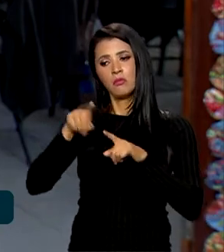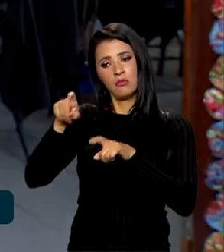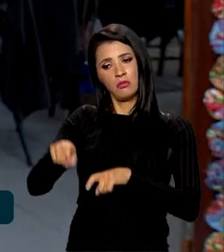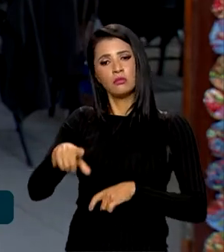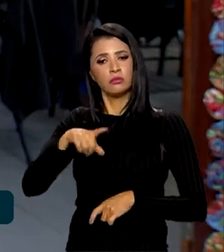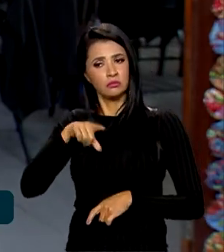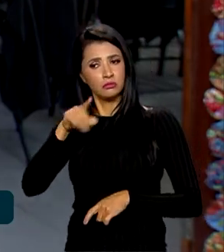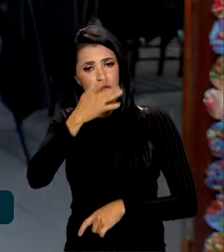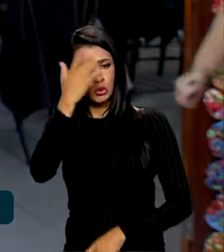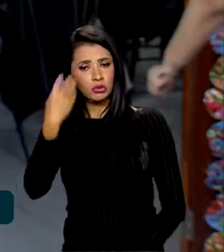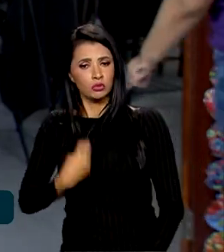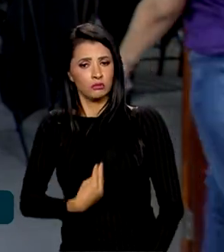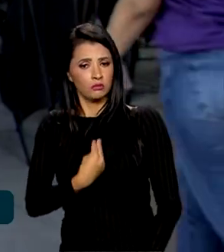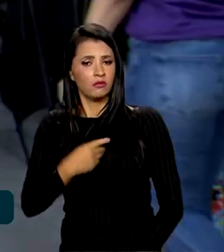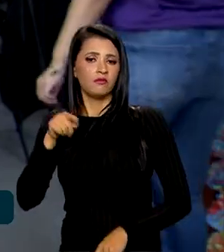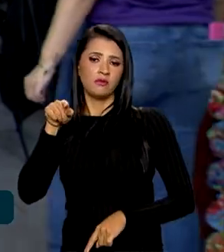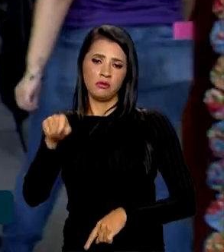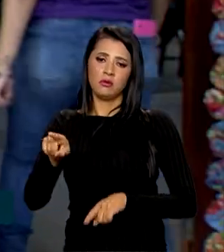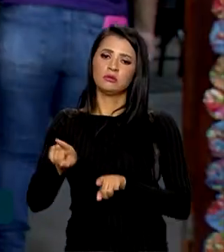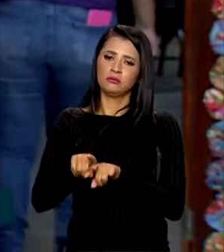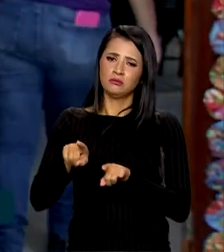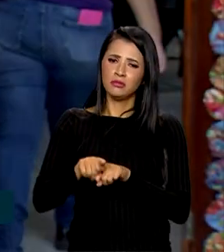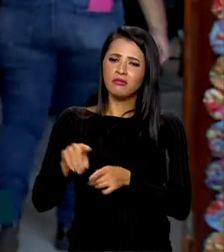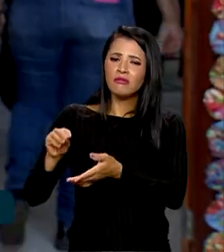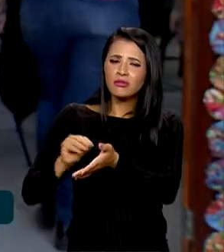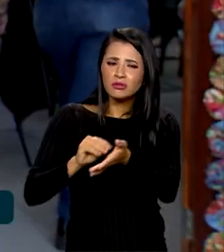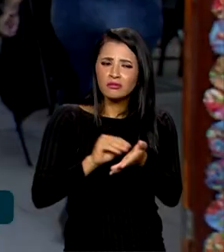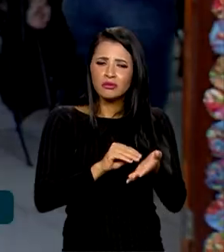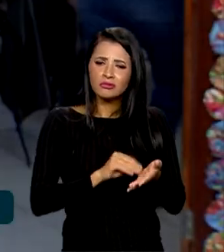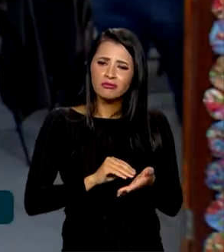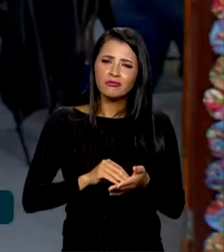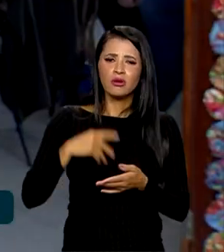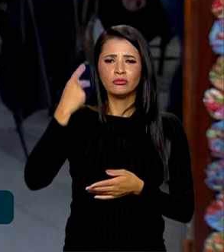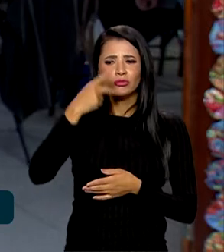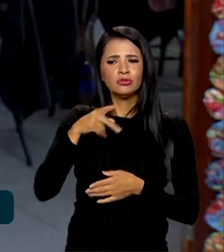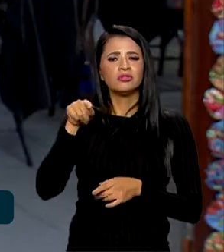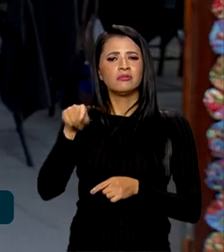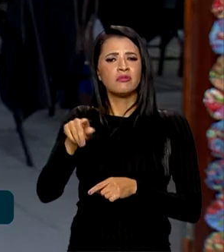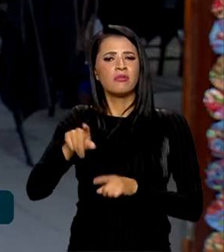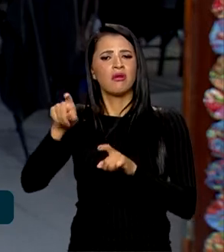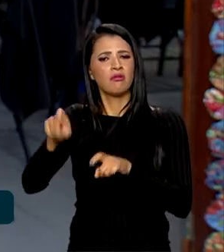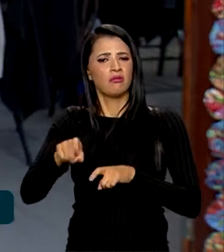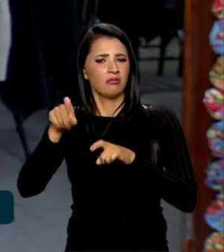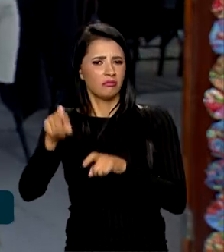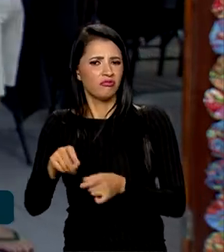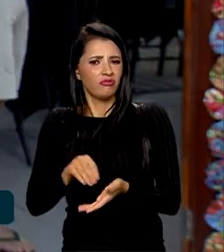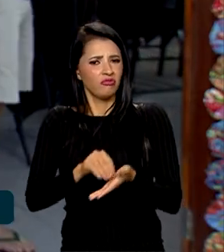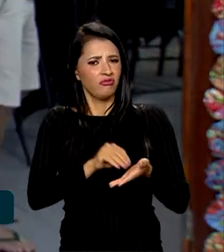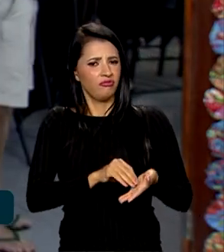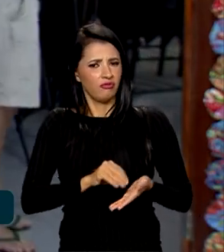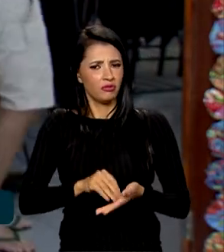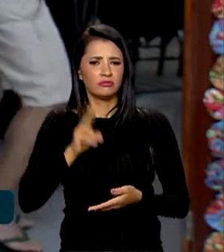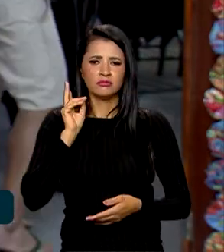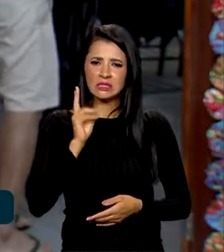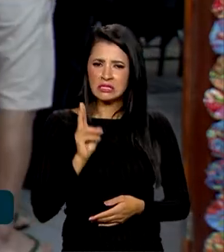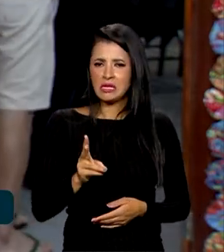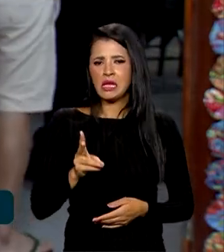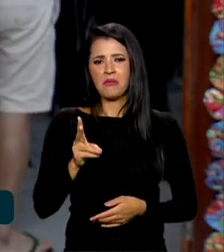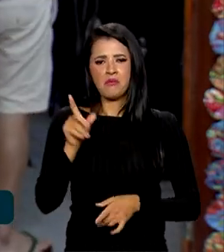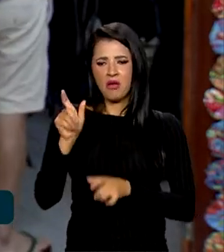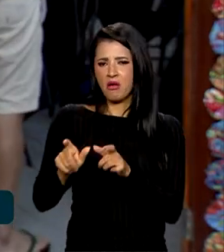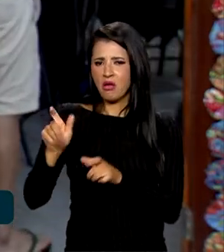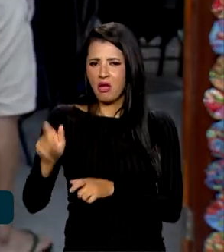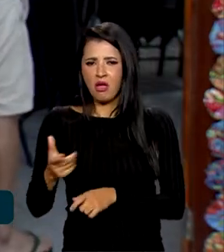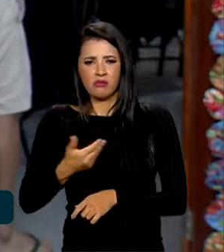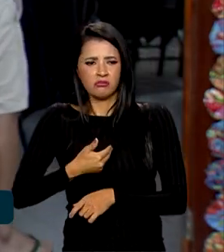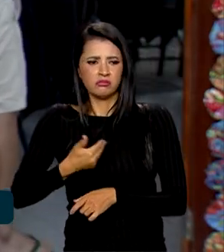pessoas moram lá e há muita ausência histórica de políticas públicas. Portanto, cada vez que as companheiras, que a